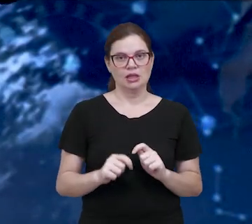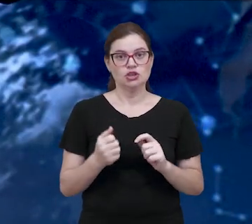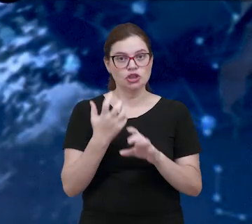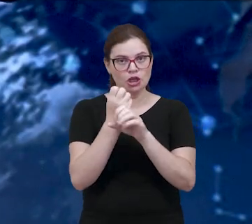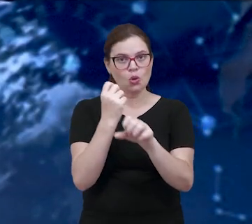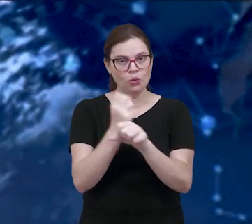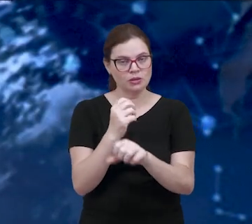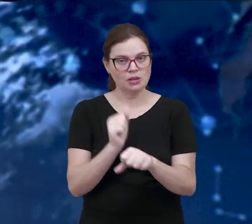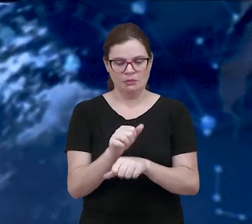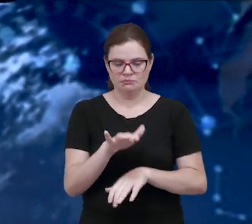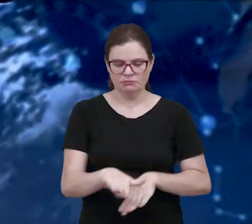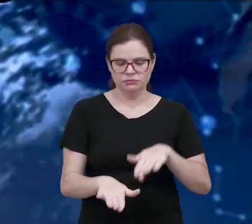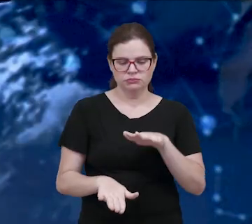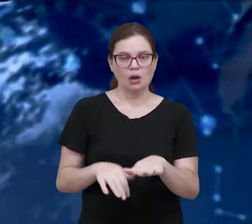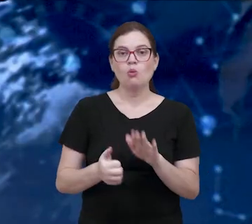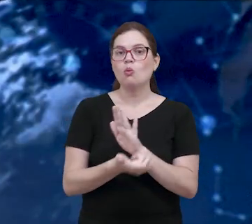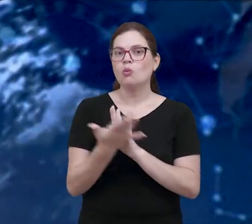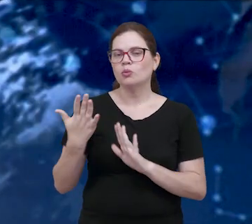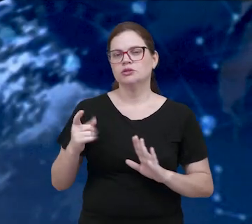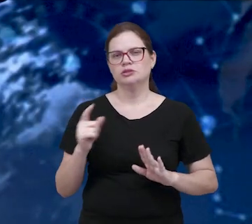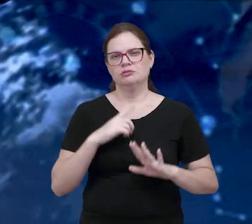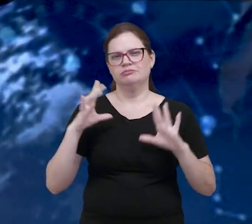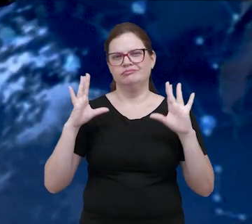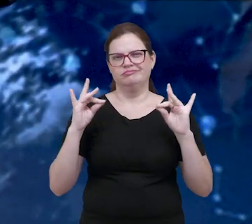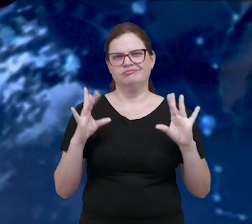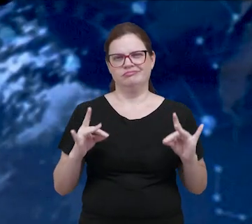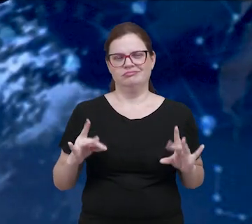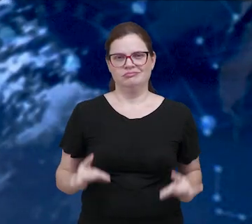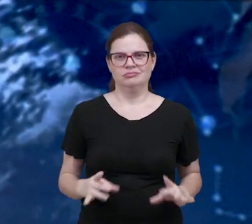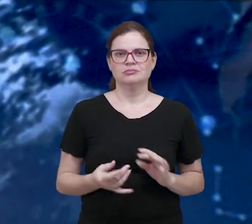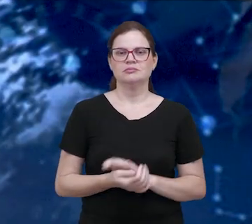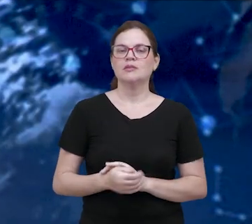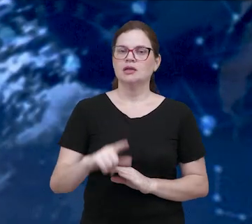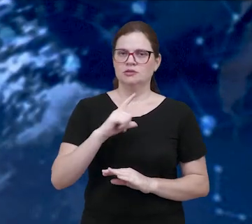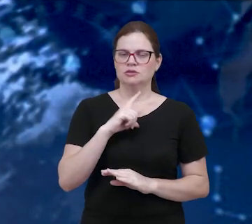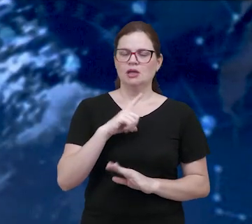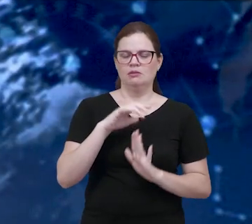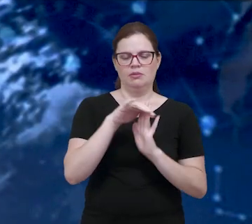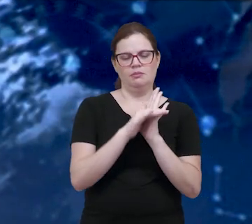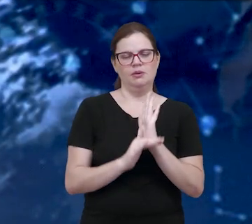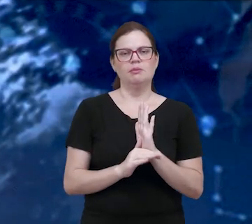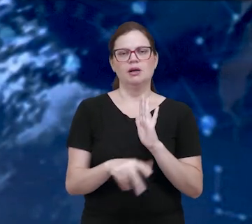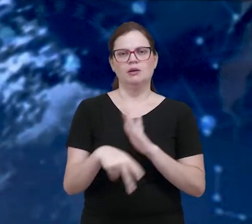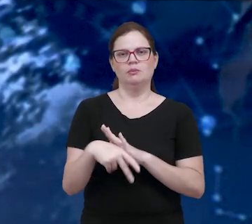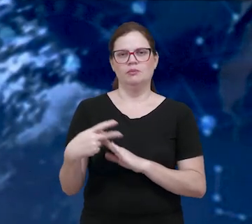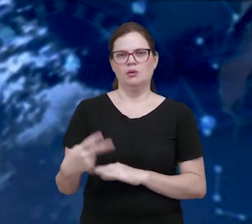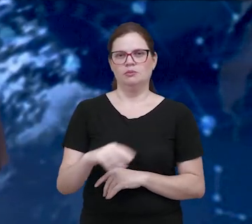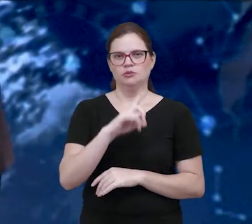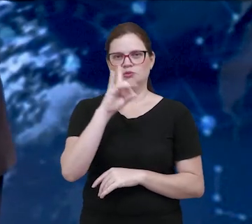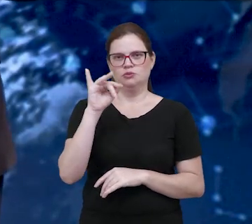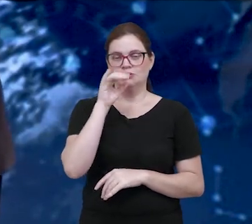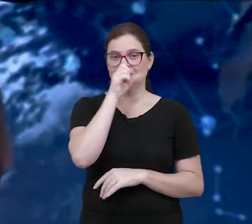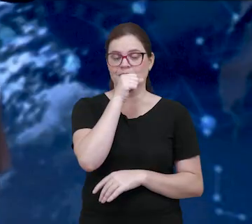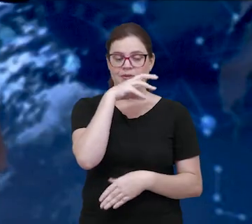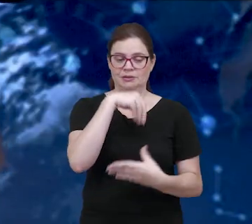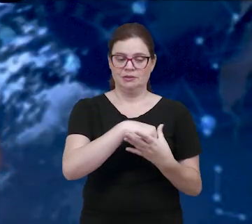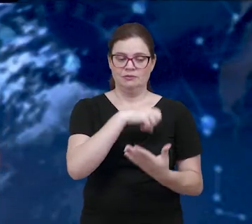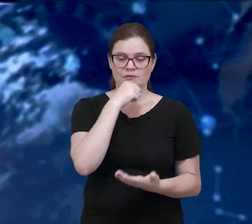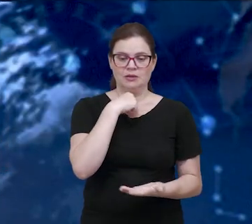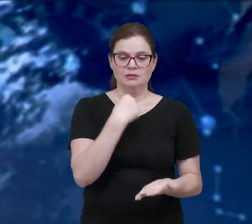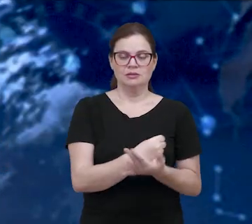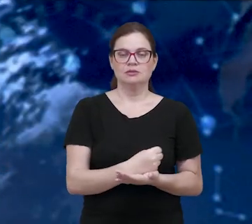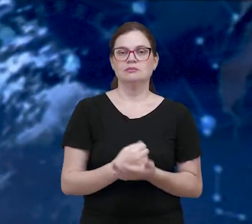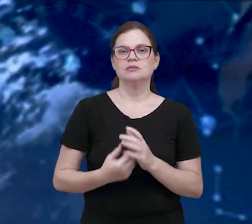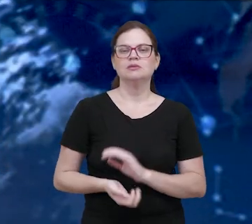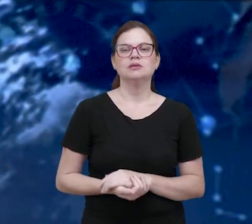monte de detalhezinho que, então, é o caminho chamado caminho do sábado, né? Tudo isso também não se